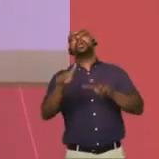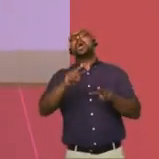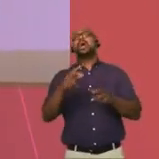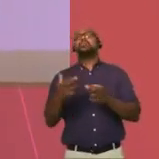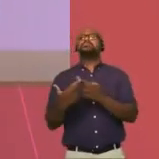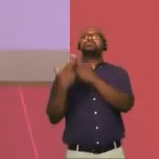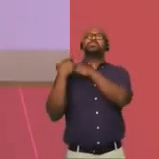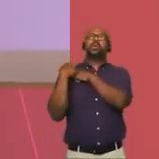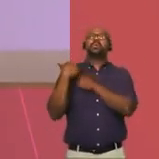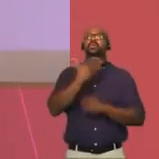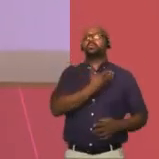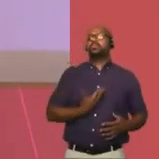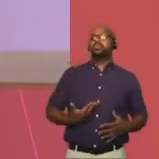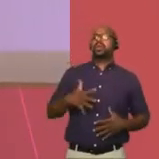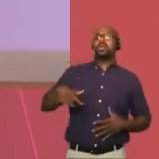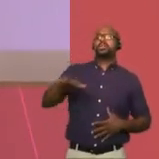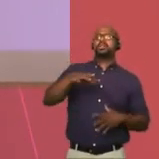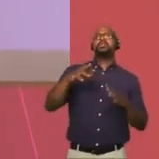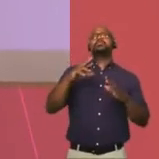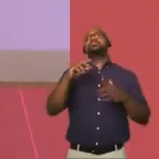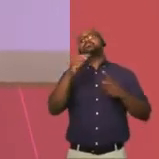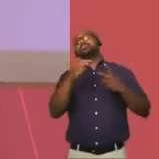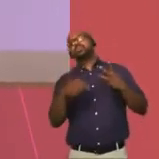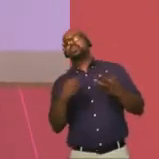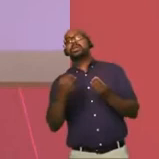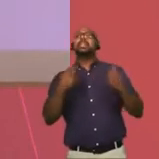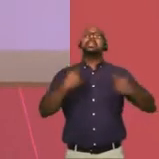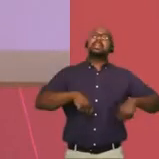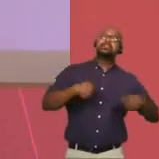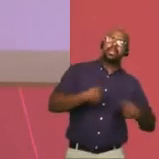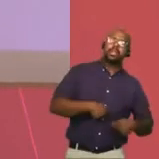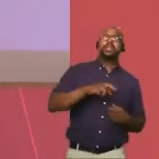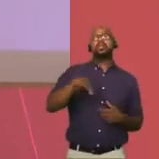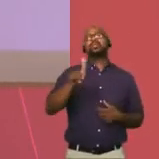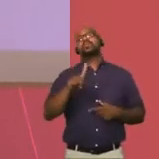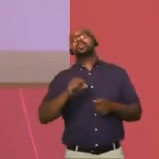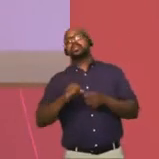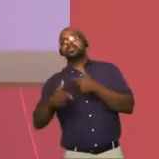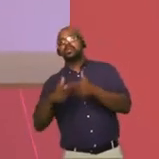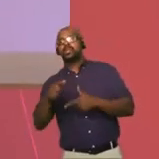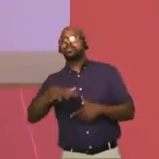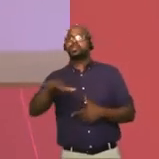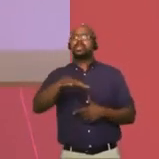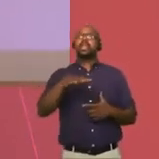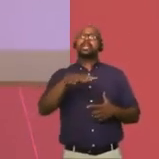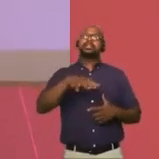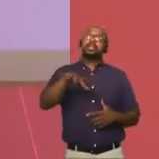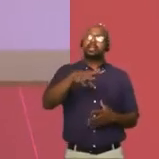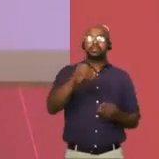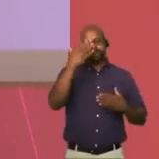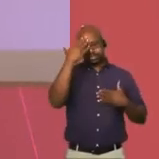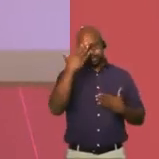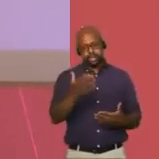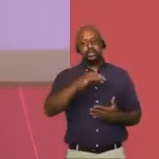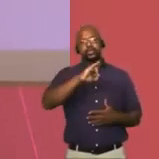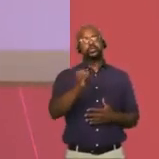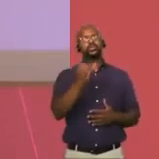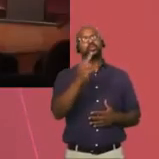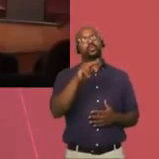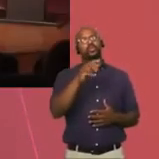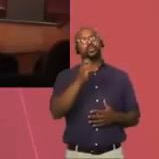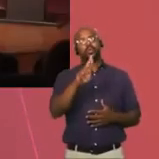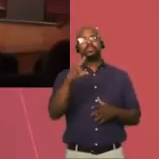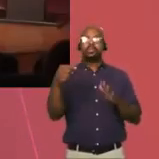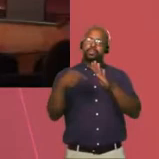papel do poder público nesses itens o que deveria e o que não deveria ser feito pelo poder público nesse ano é muito obrigada Júnior